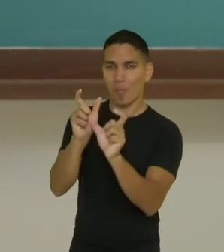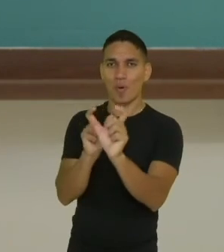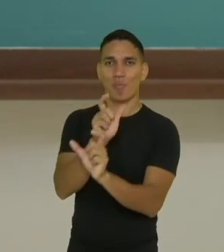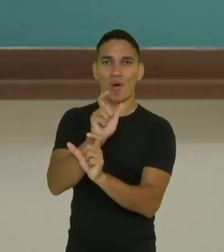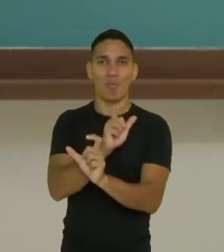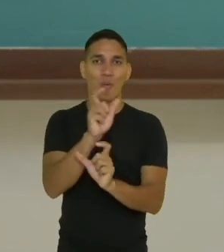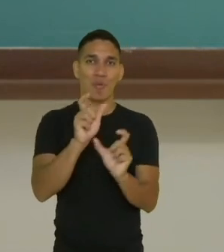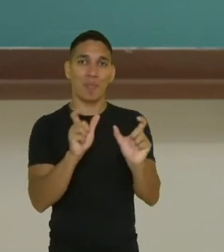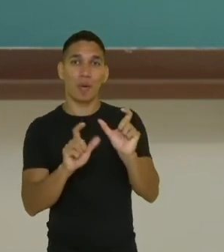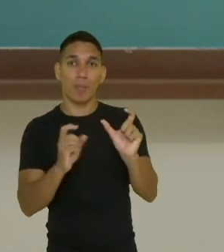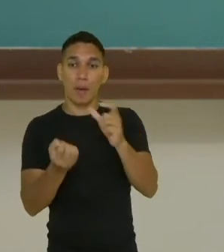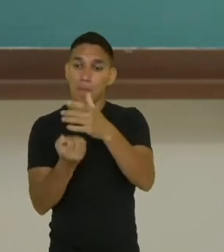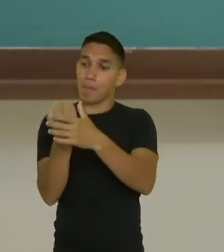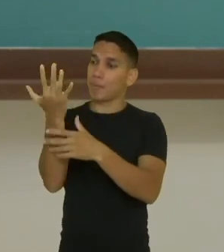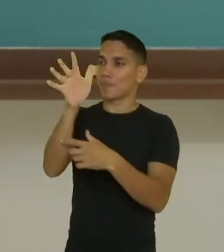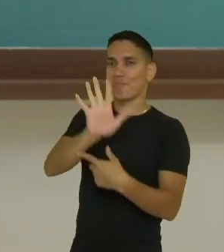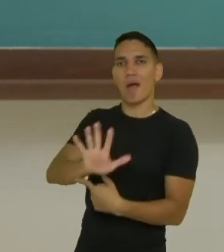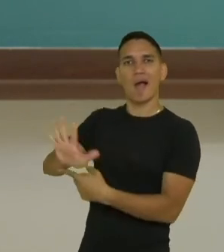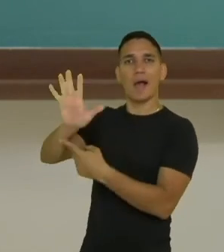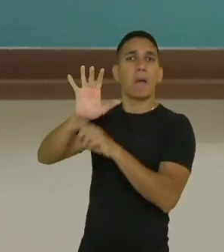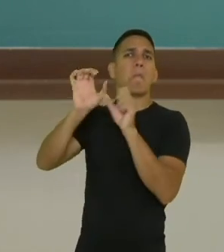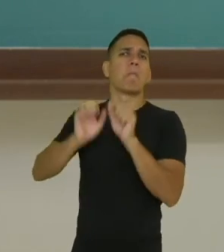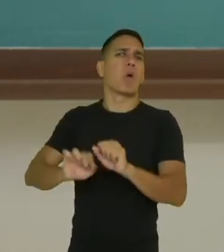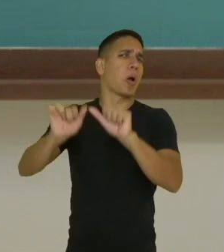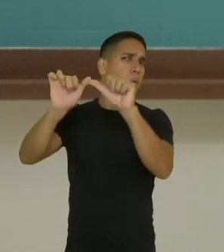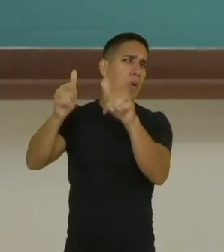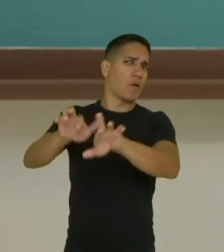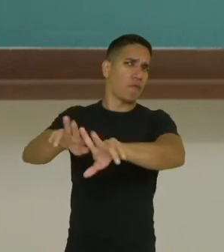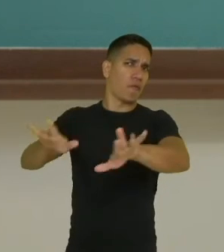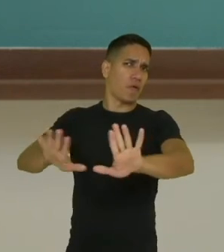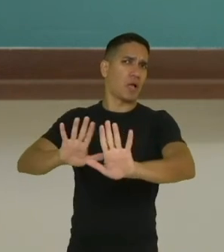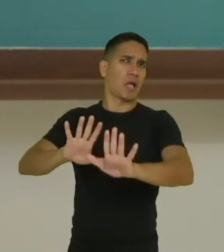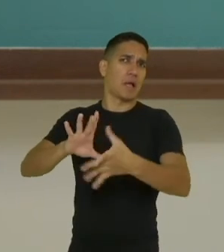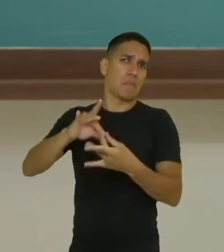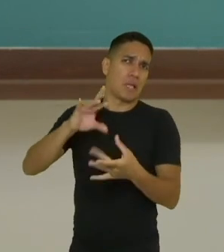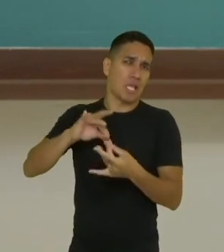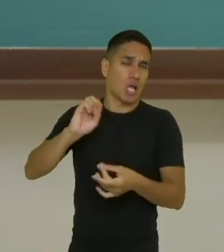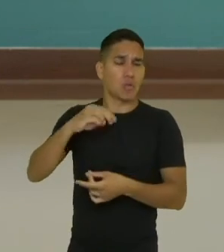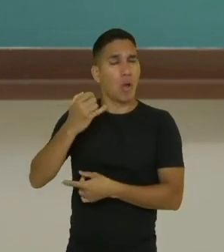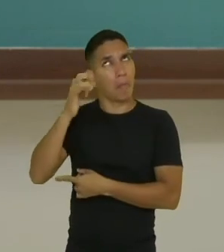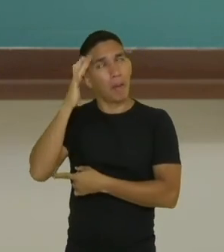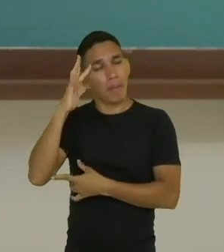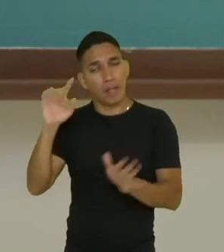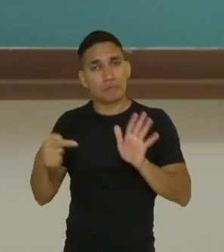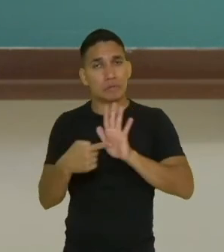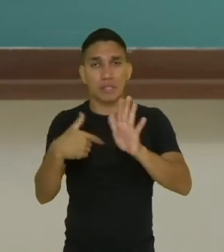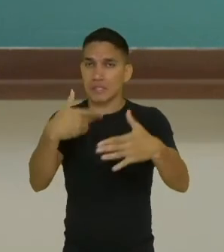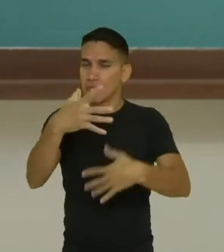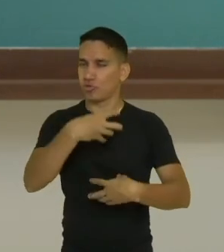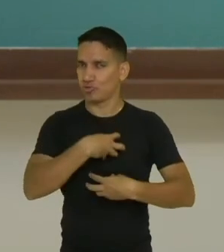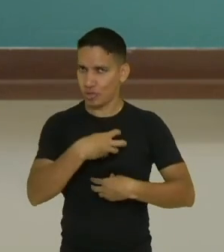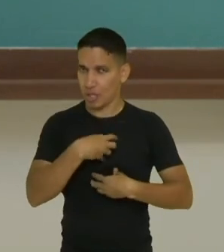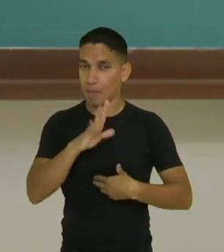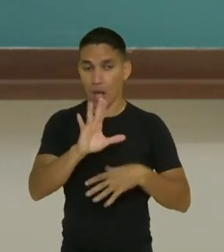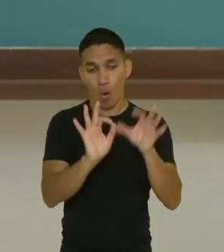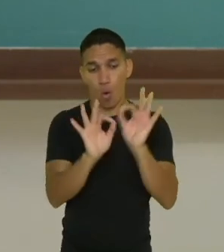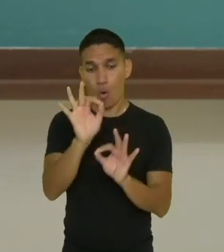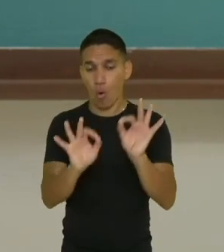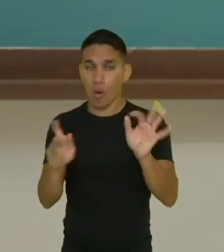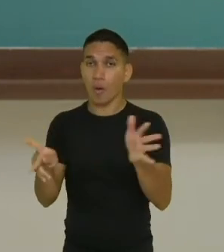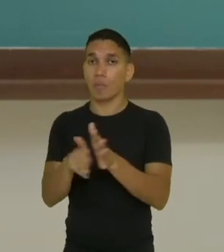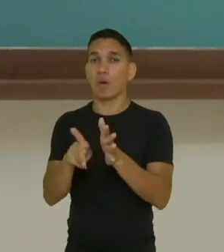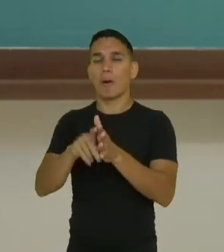criando uma imagem. Pode ser figurativa ou abstrata, fica a seu critério, mas organizando as palavras na